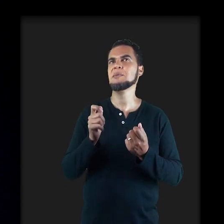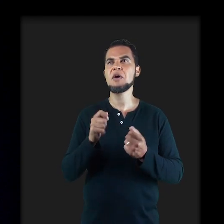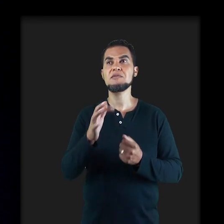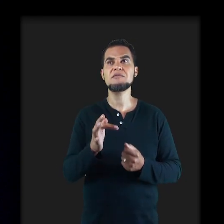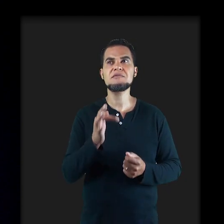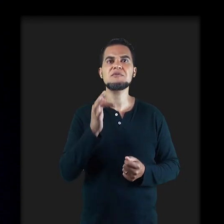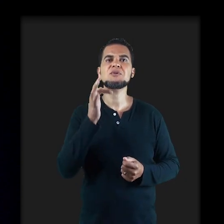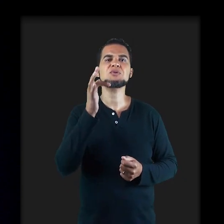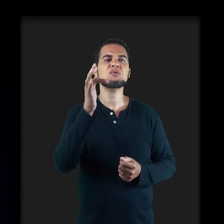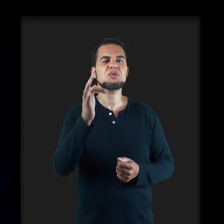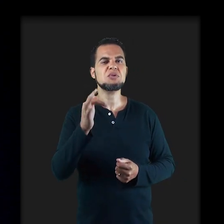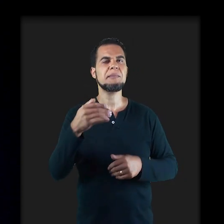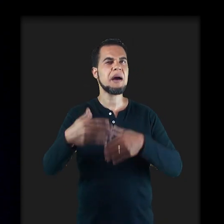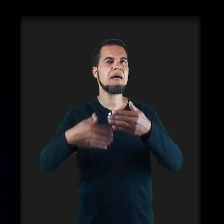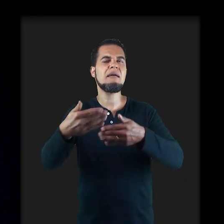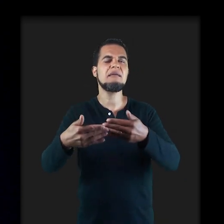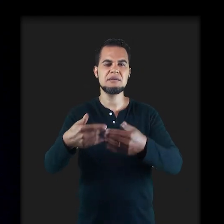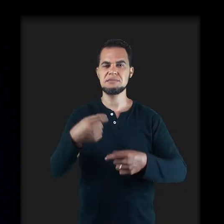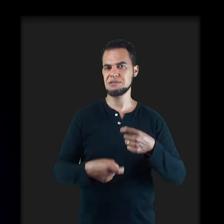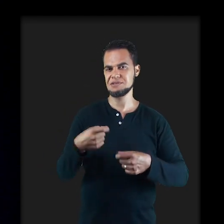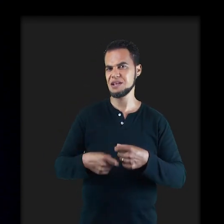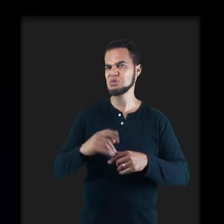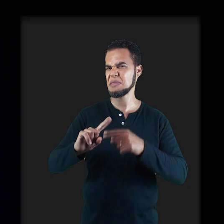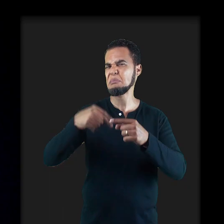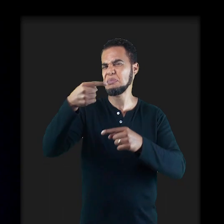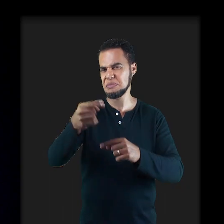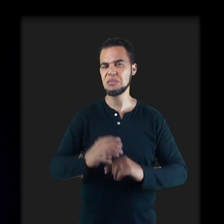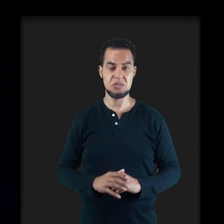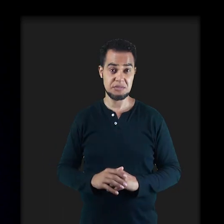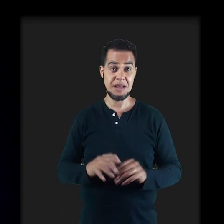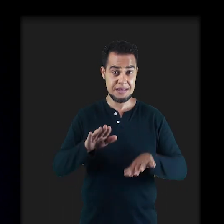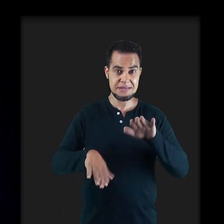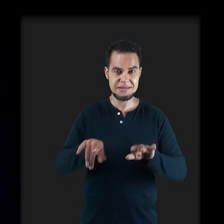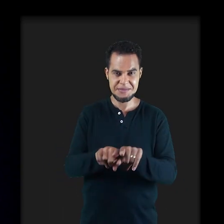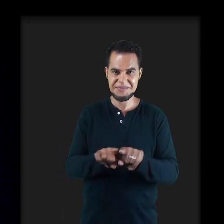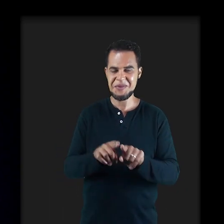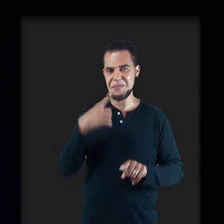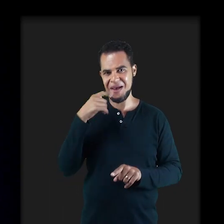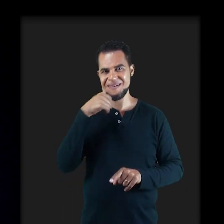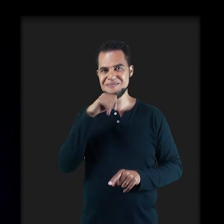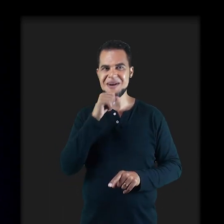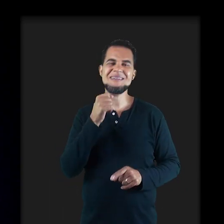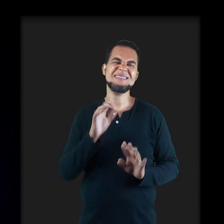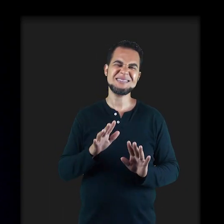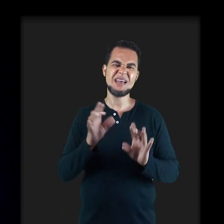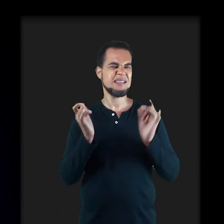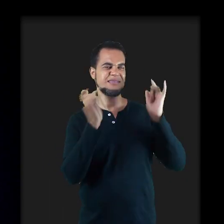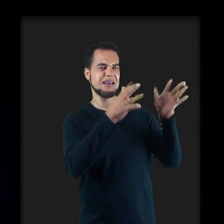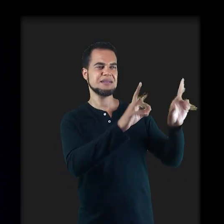mais tardiamente na vida sexual. Muitas das vezes os pais também colocam apenas na